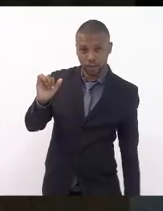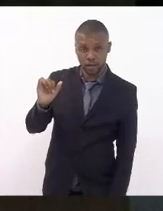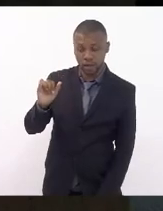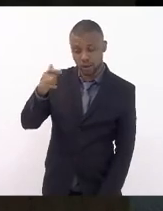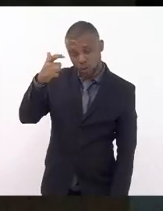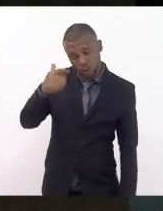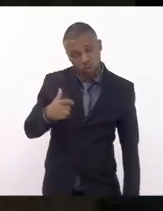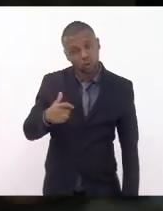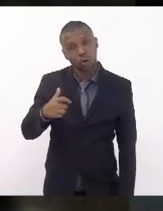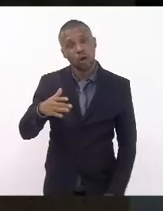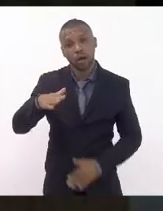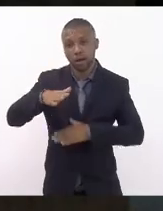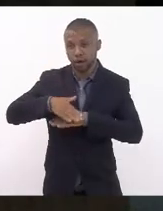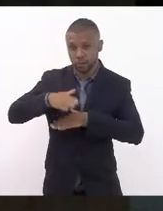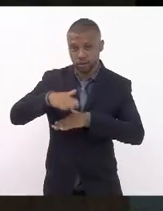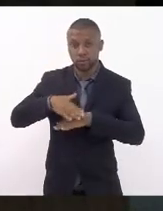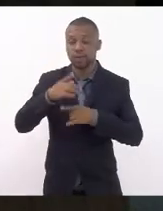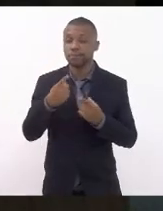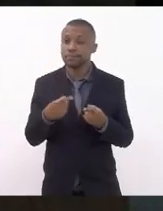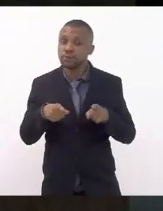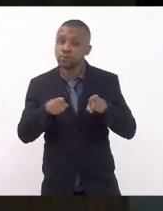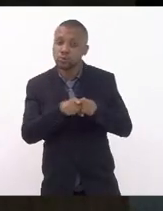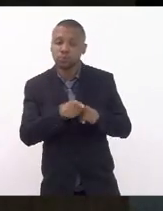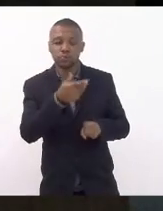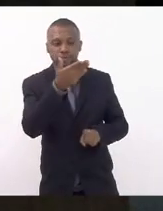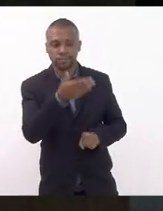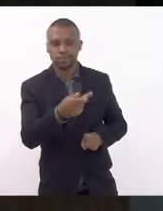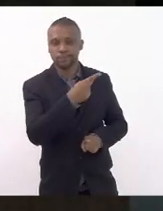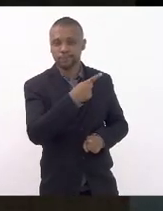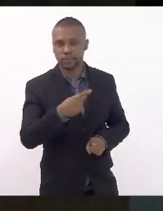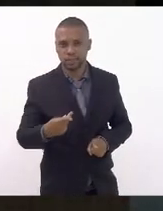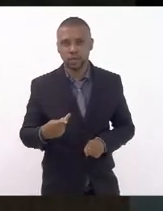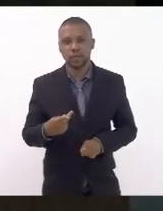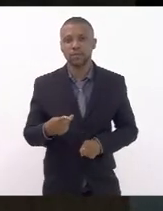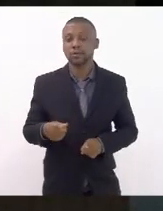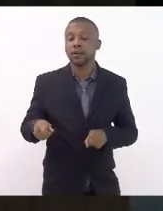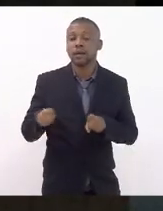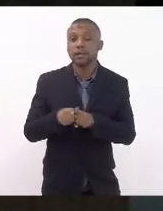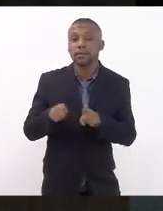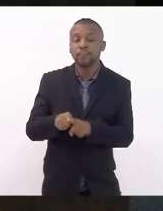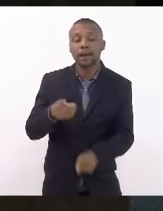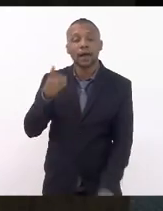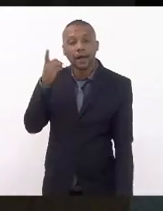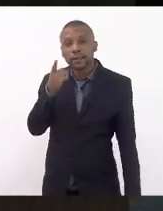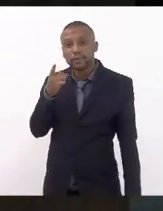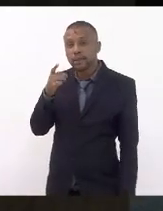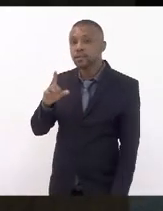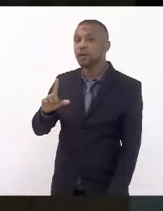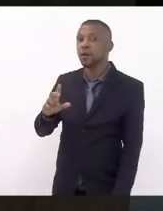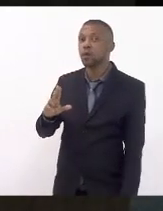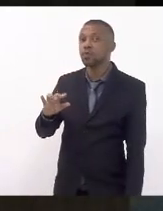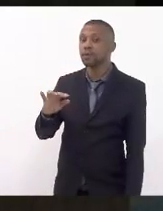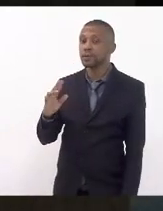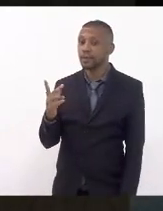autor com Vossa Excelência e a deputada Lucinha.